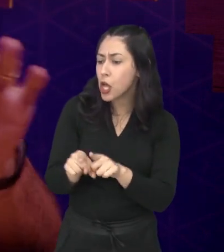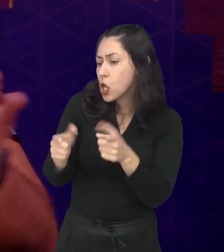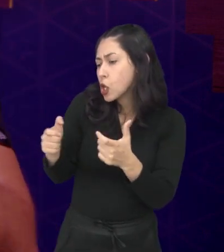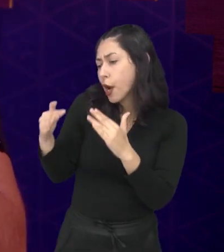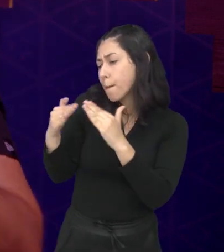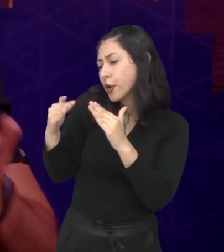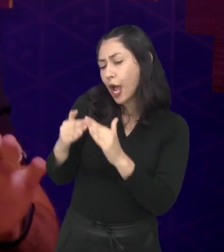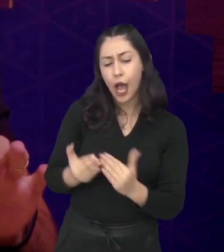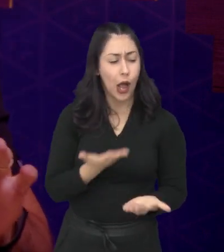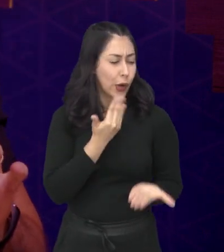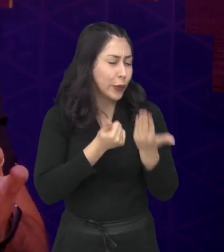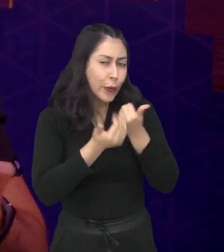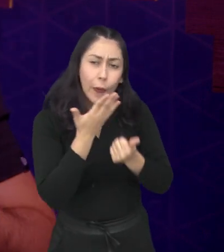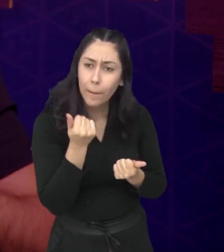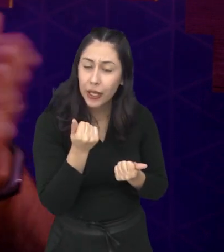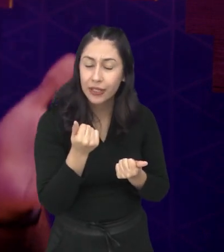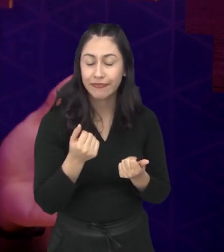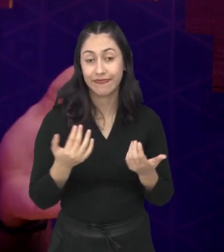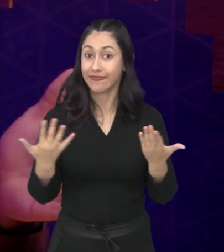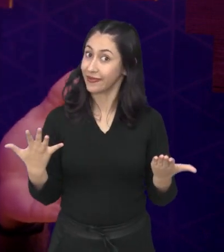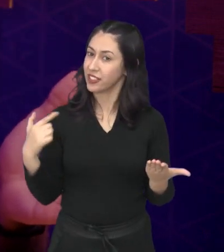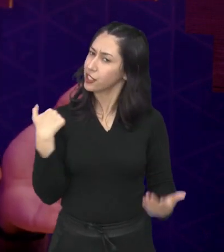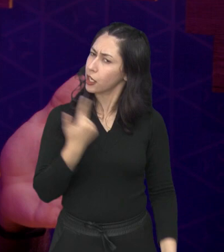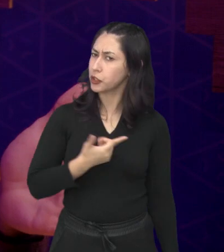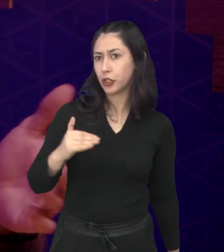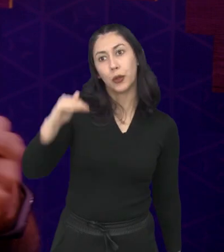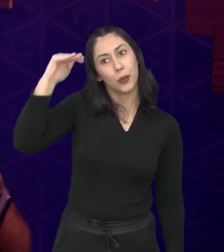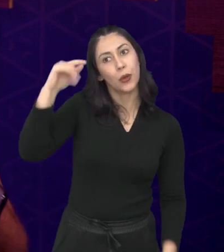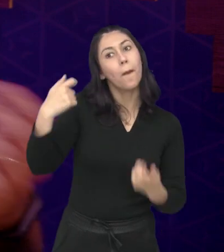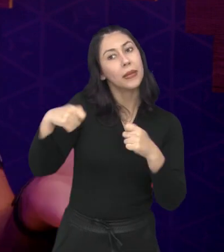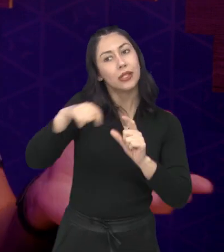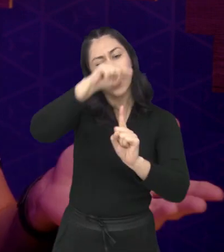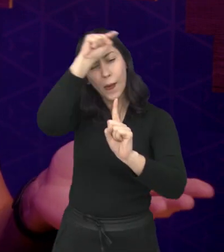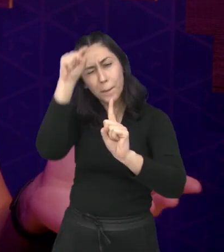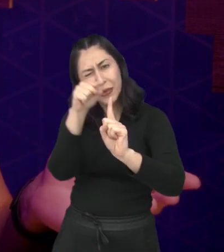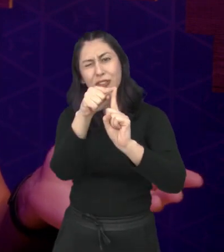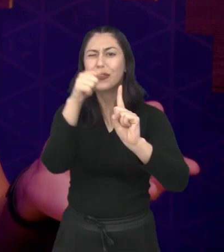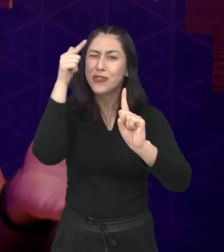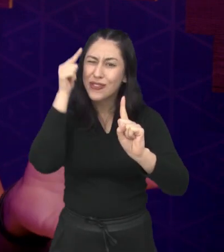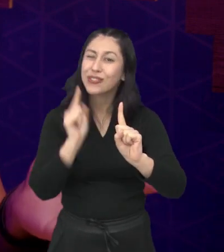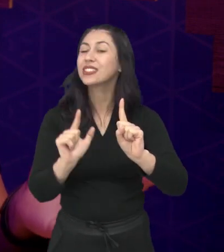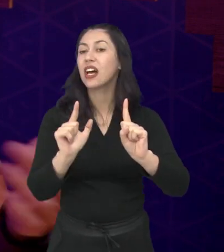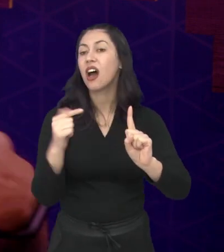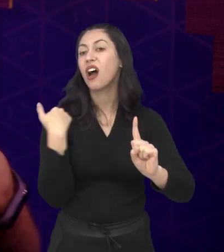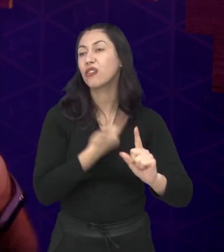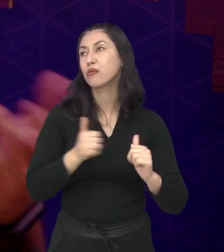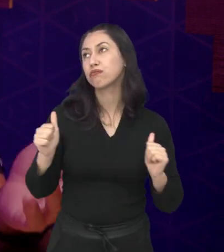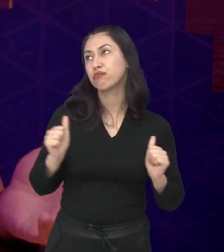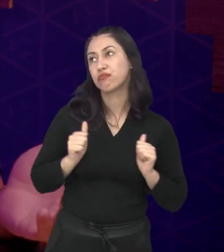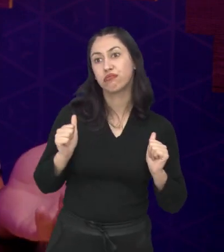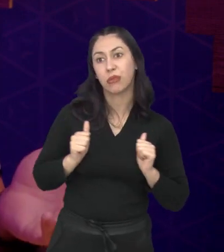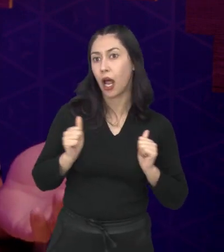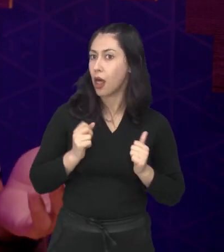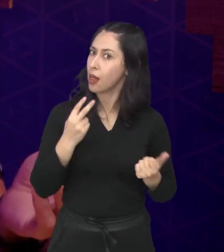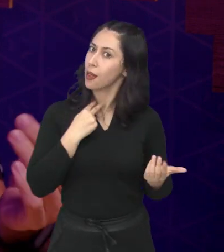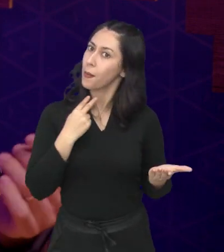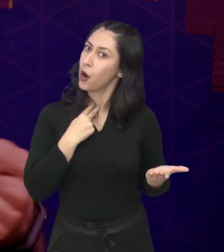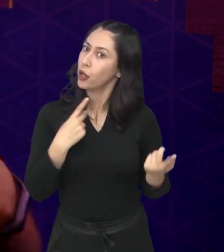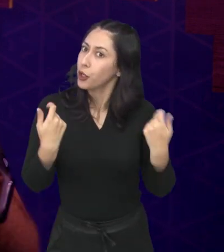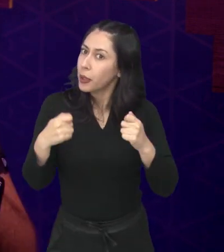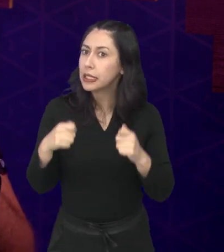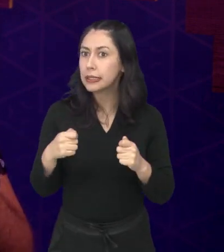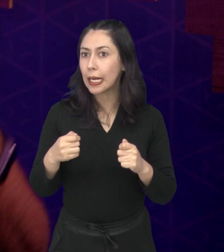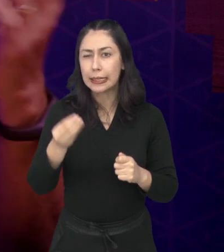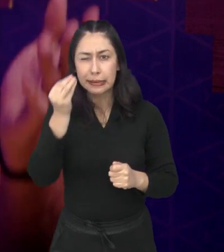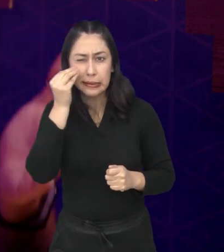se comer e algum lugar para se morar. A gente é adulto, isso mesmo. A gente tem que chegar em algum lugar, a gente não pode ficar estagnado na vida, né?